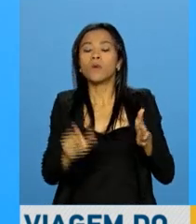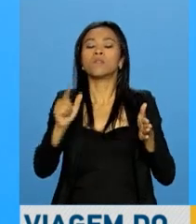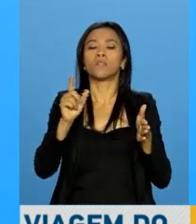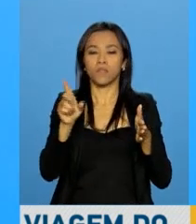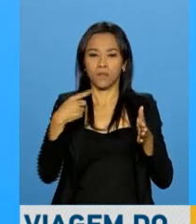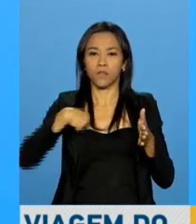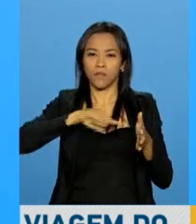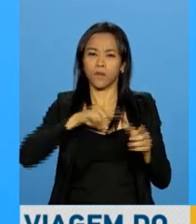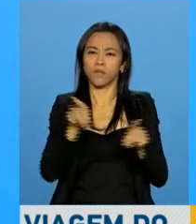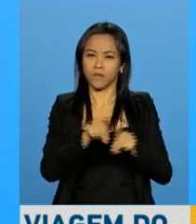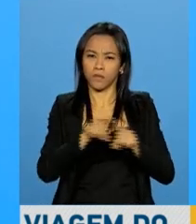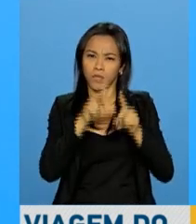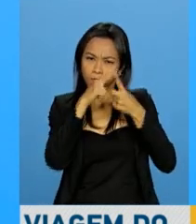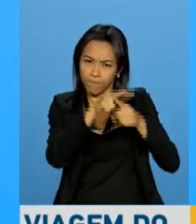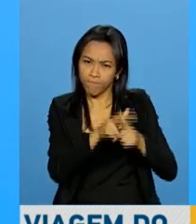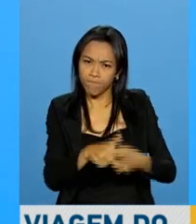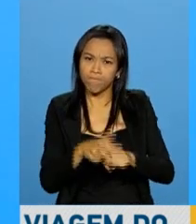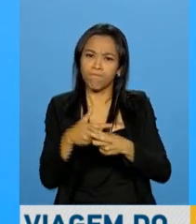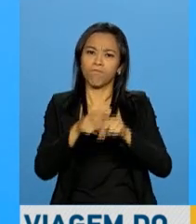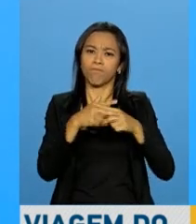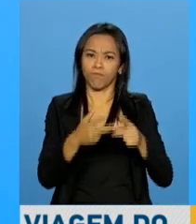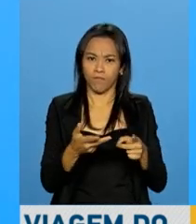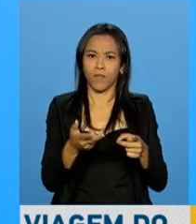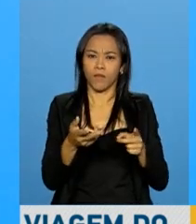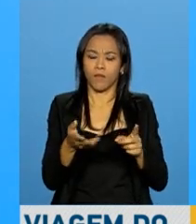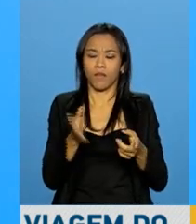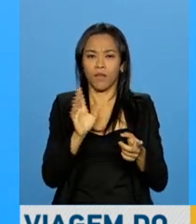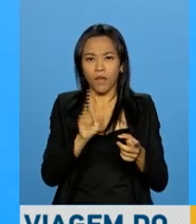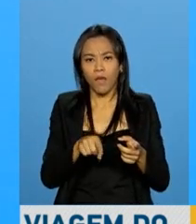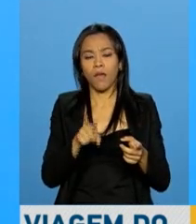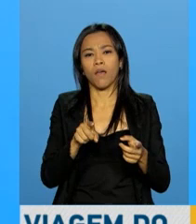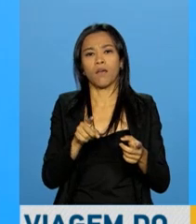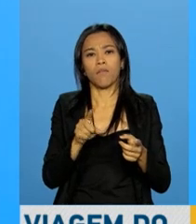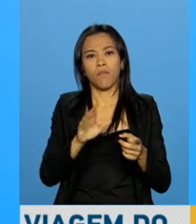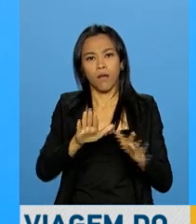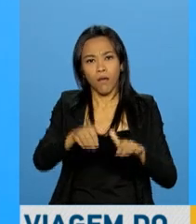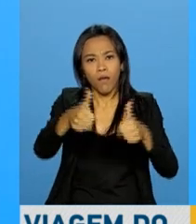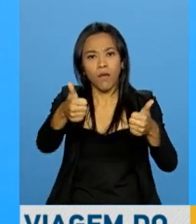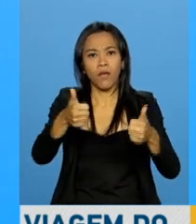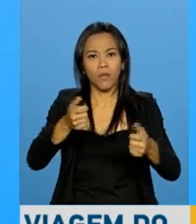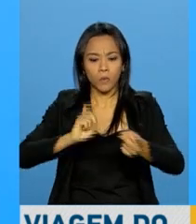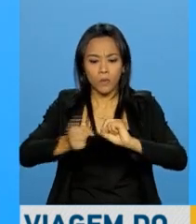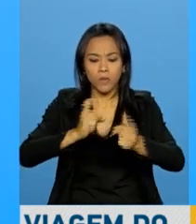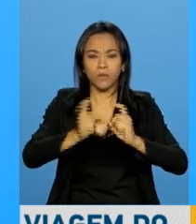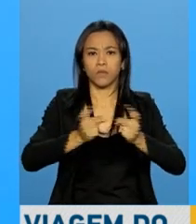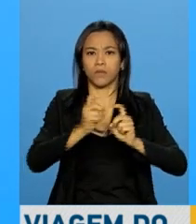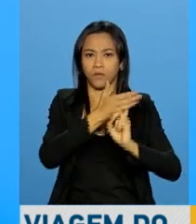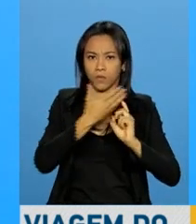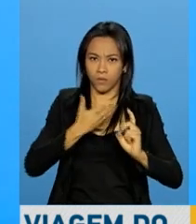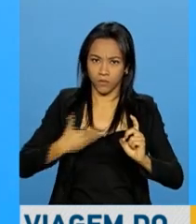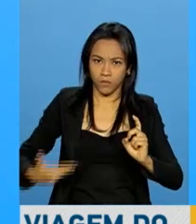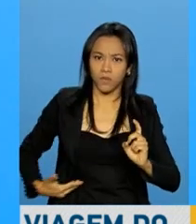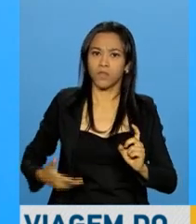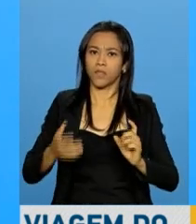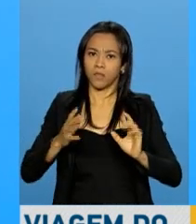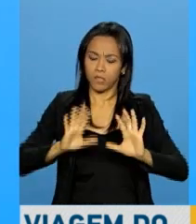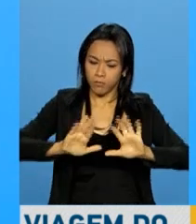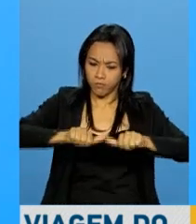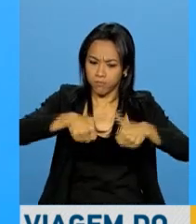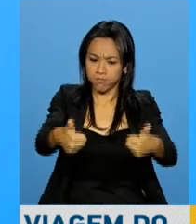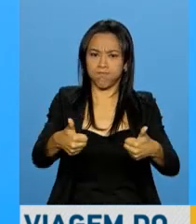também incontornável para o nosso sistema e para dar vitalidade